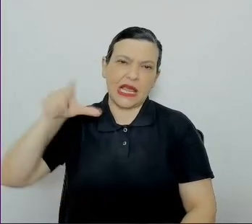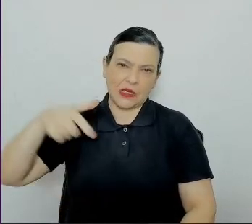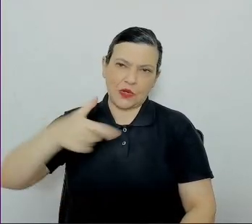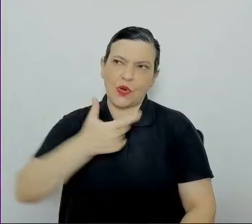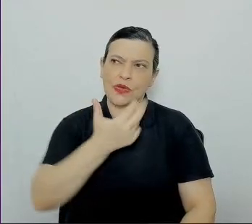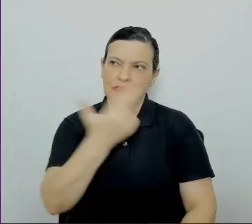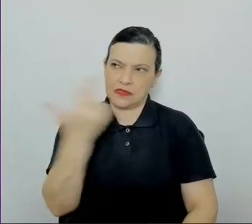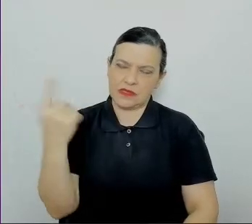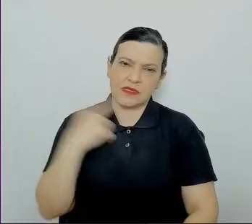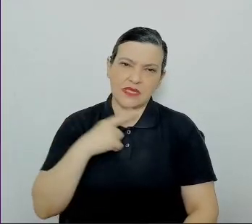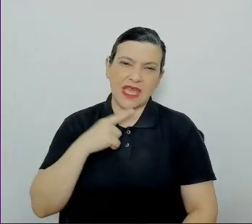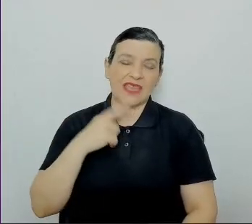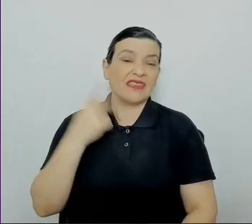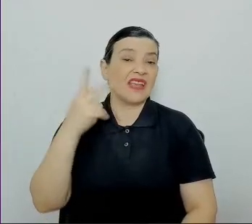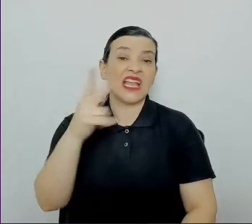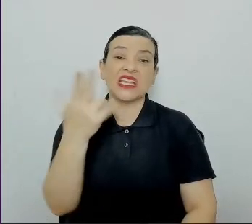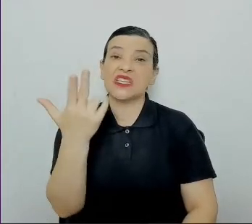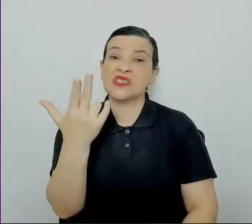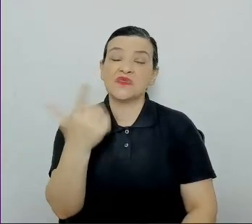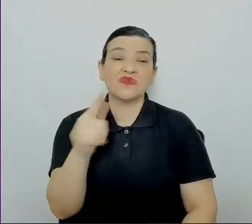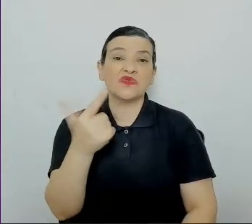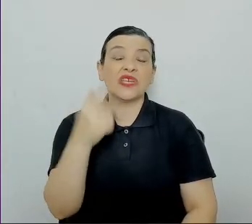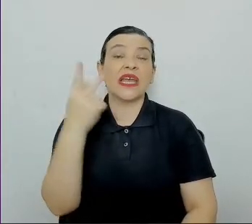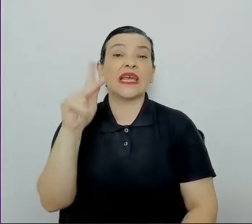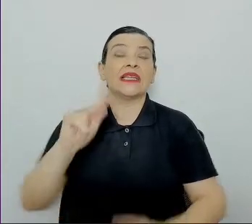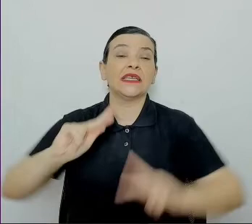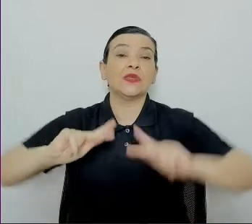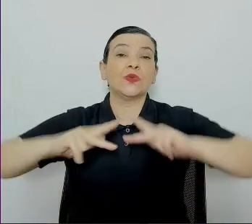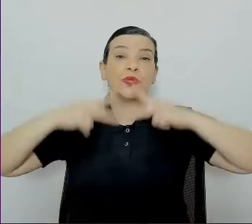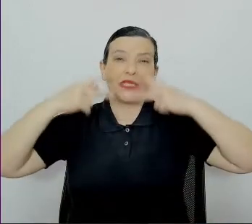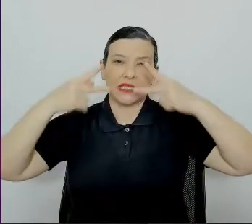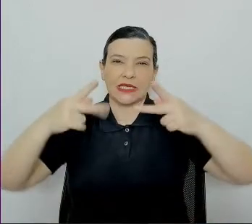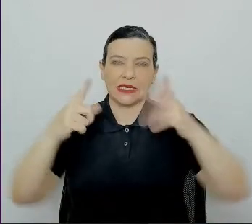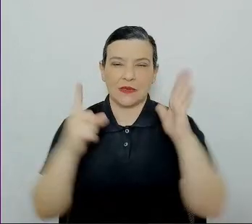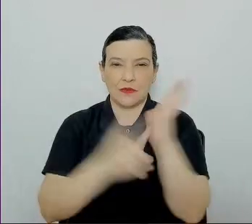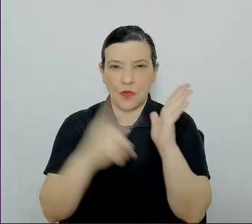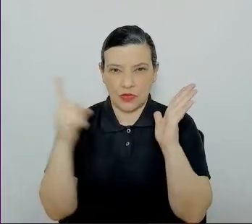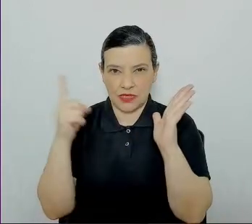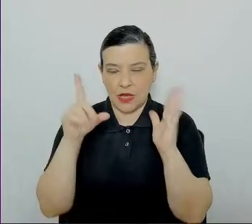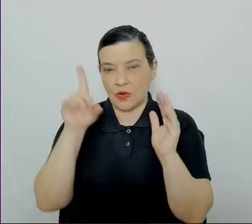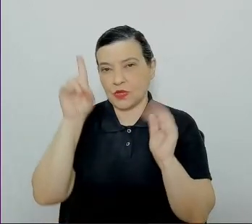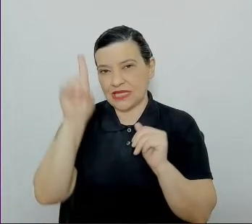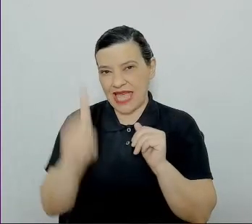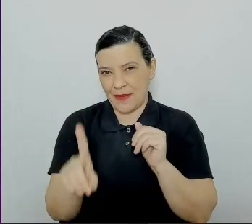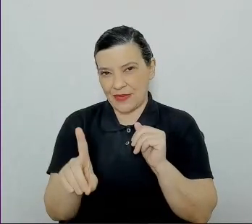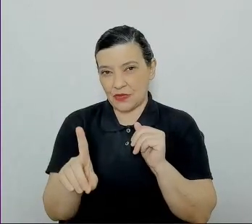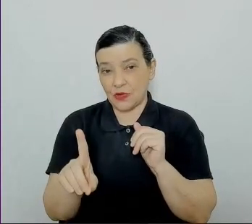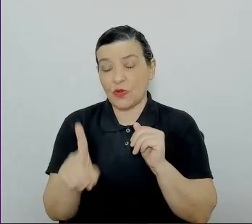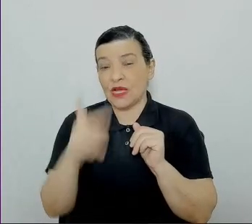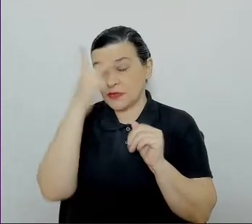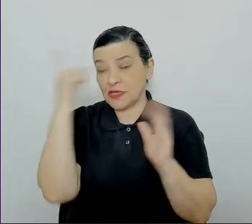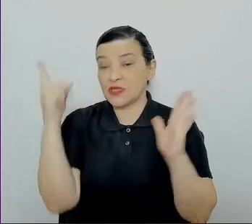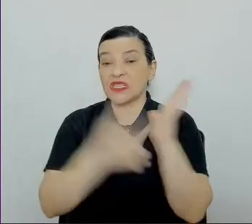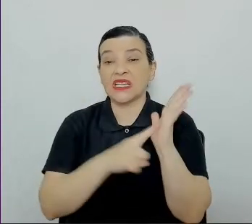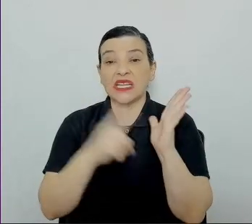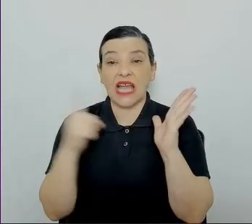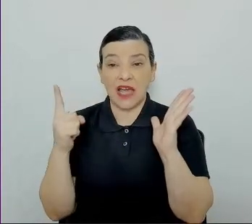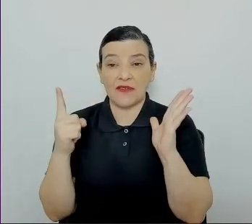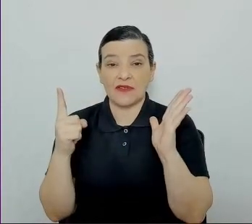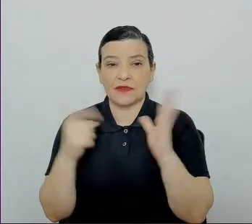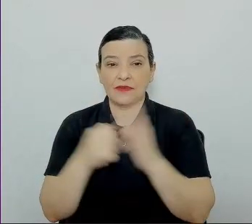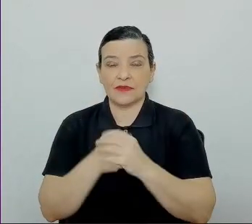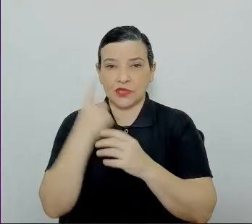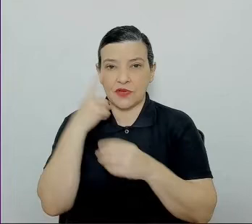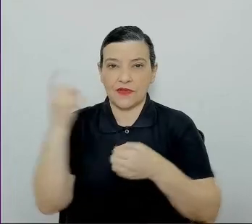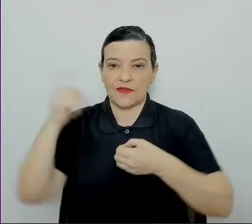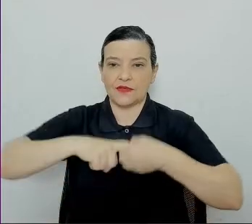tinham. O que eles fizeram? Eles colocaram um link, um botão para débito automático, as pessoas que clicavam, deixa eu ver se vai voltar o